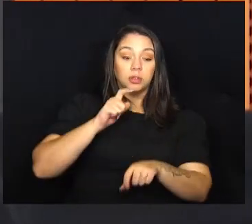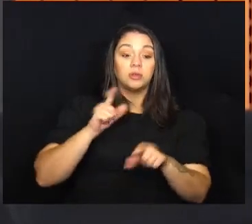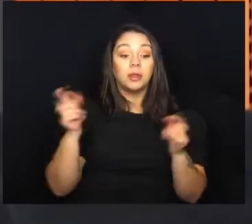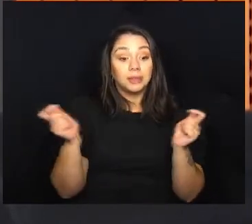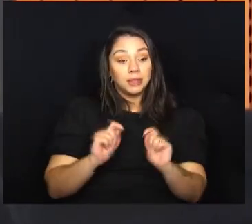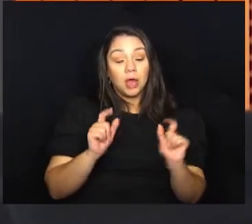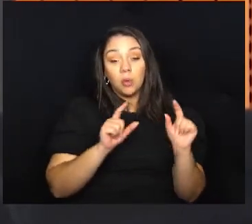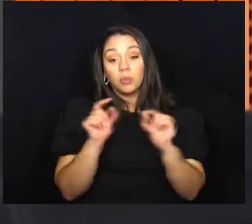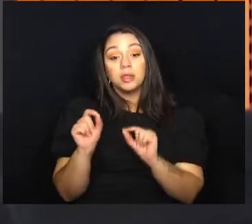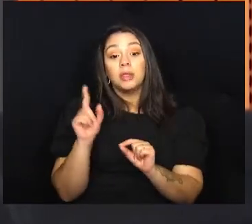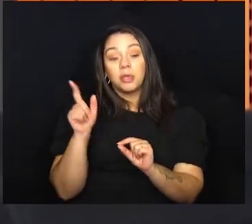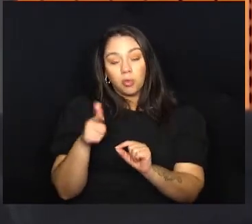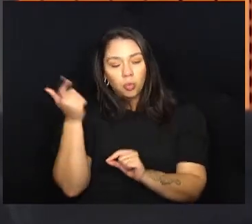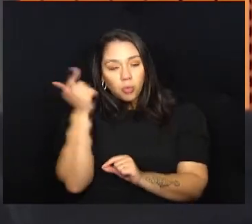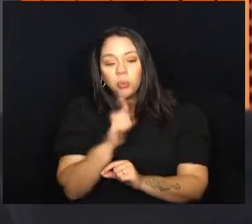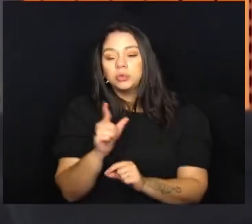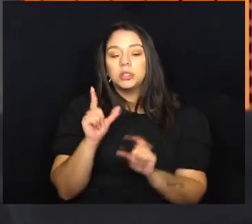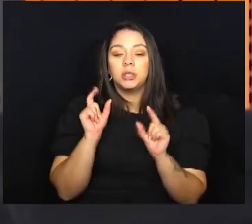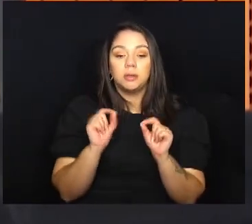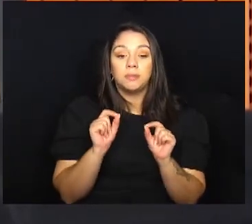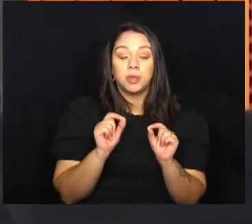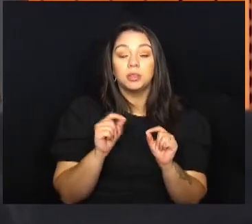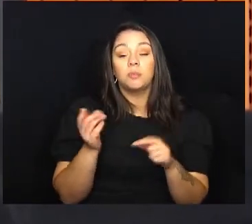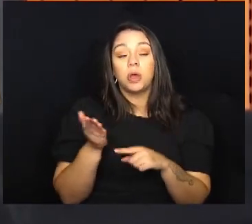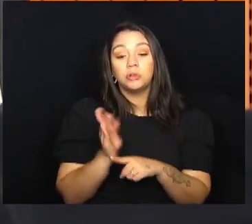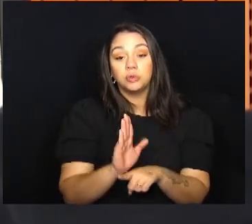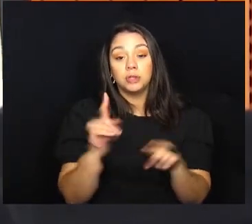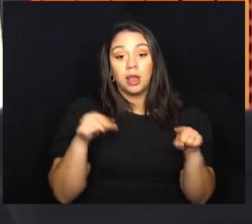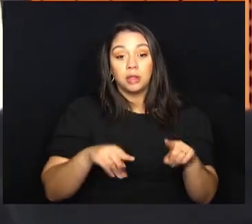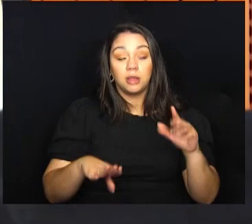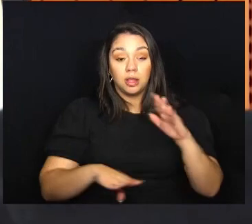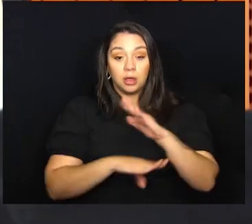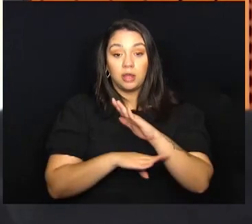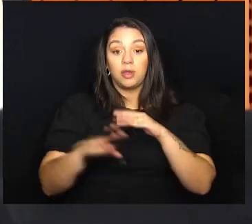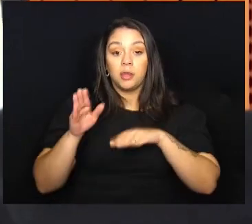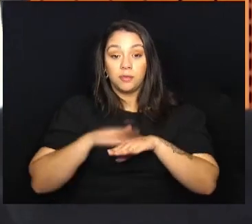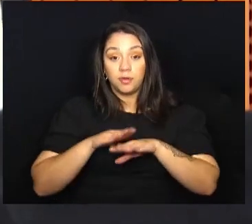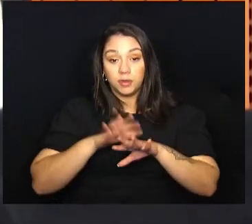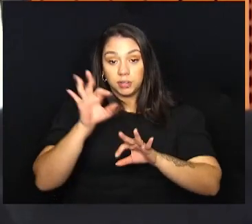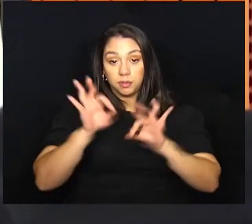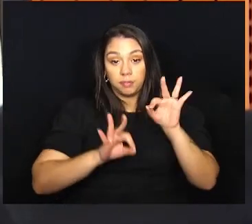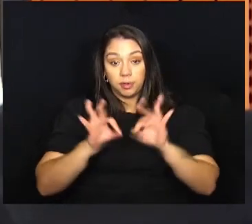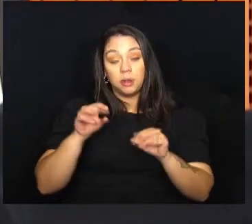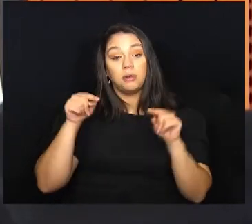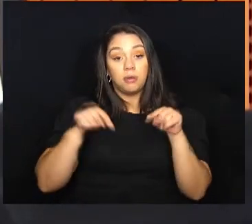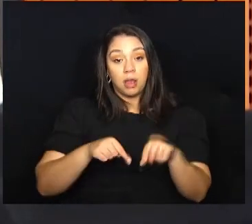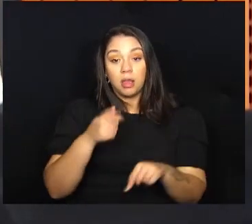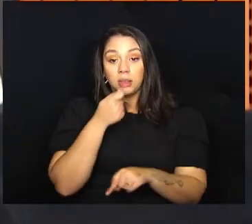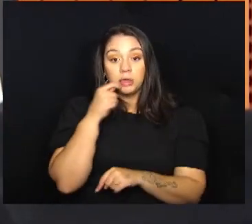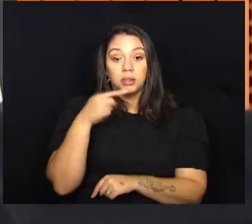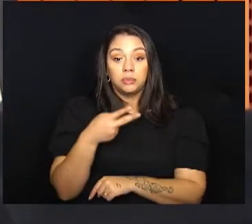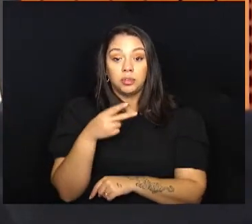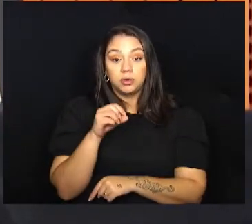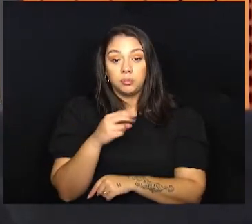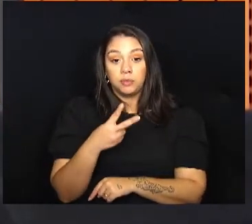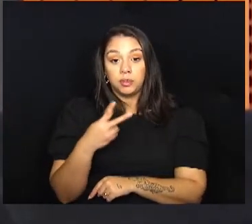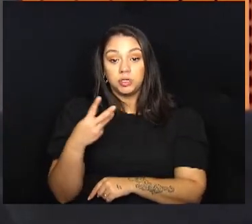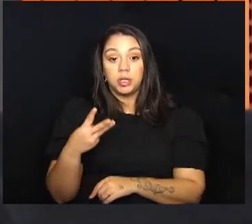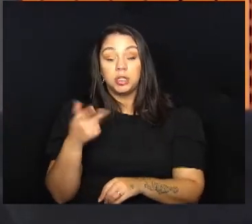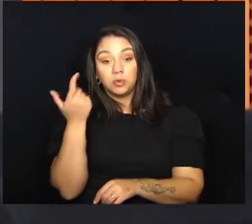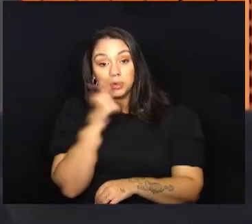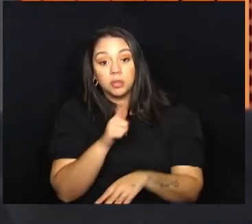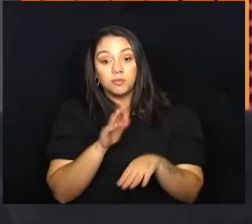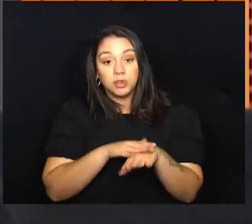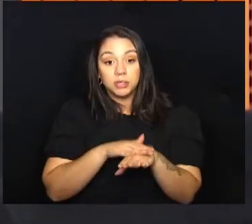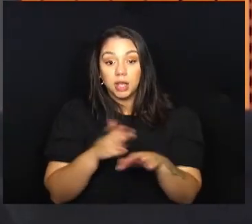de conseguir a ajuda da casa para a execução do plano ainda em 2023, o que a gente consegue já executar agora. Eu